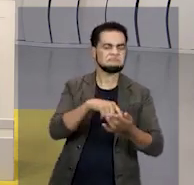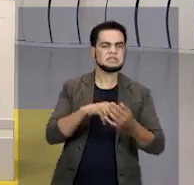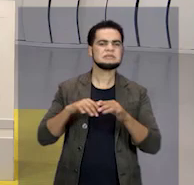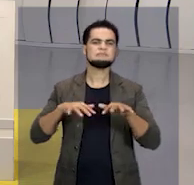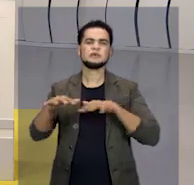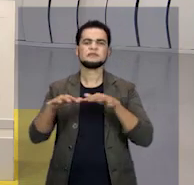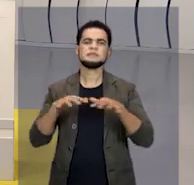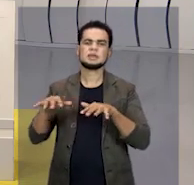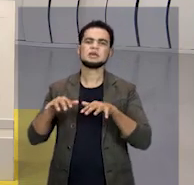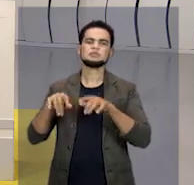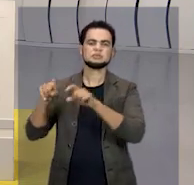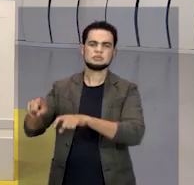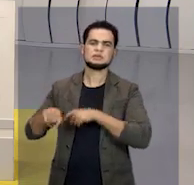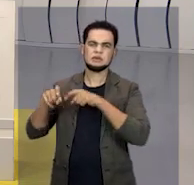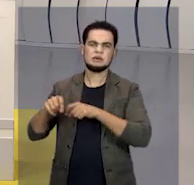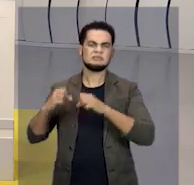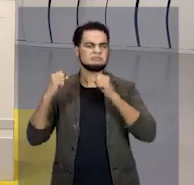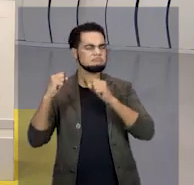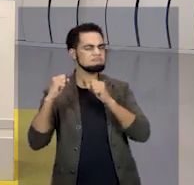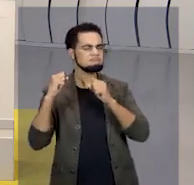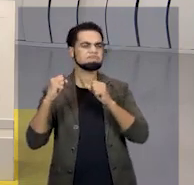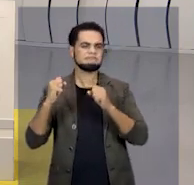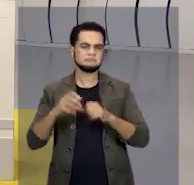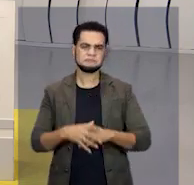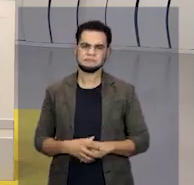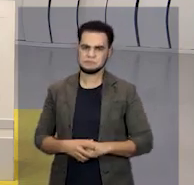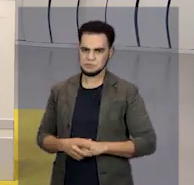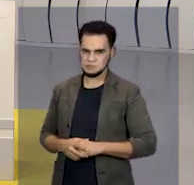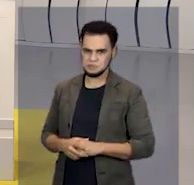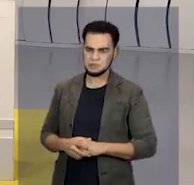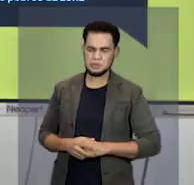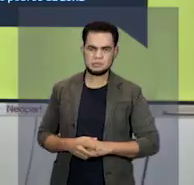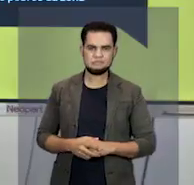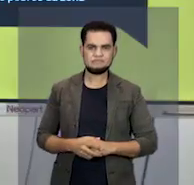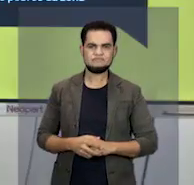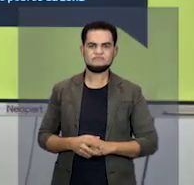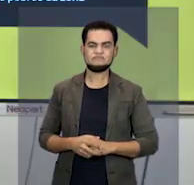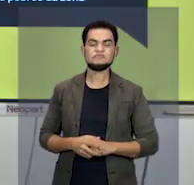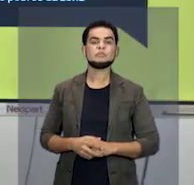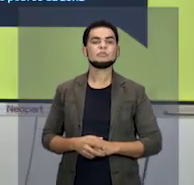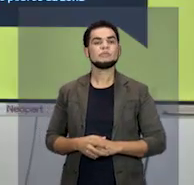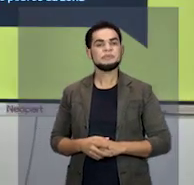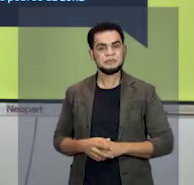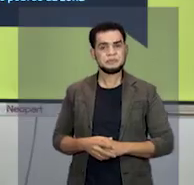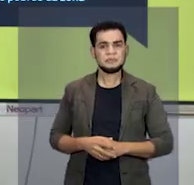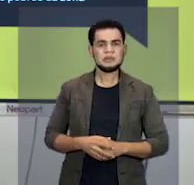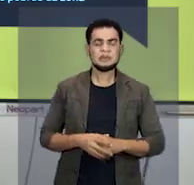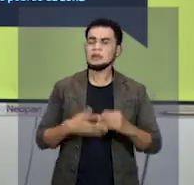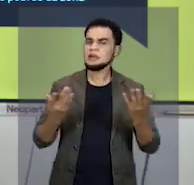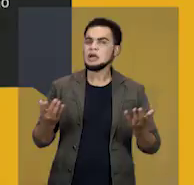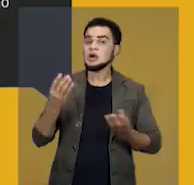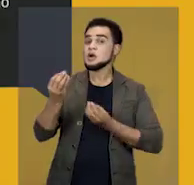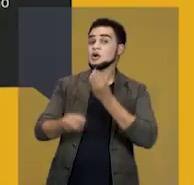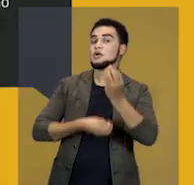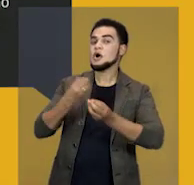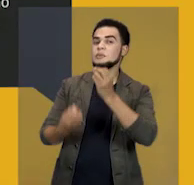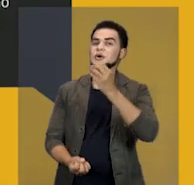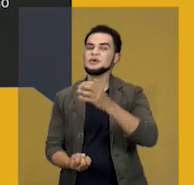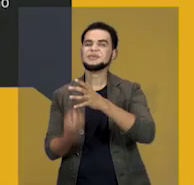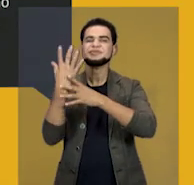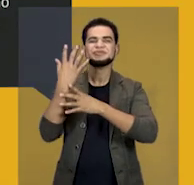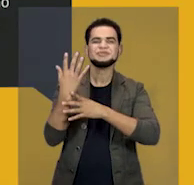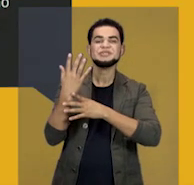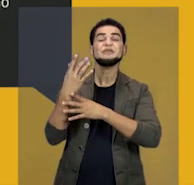movimento no campo aí, ok? Ah lá, ó, o contexto de surgimento das ligas camponesas foi o processo